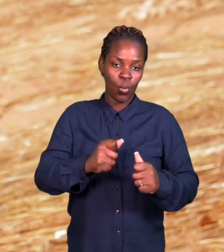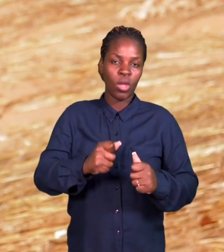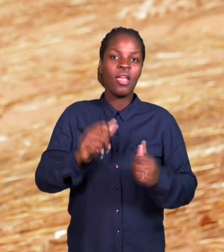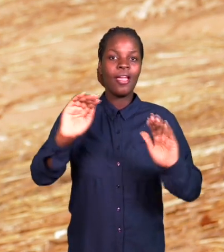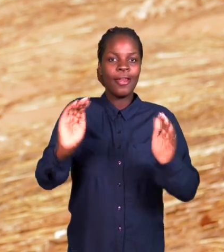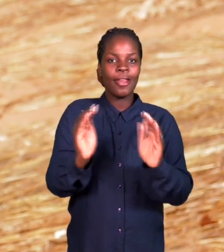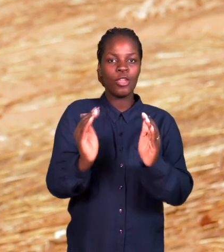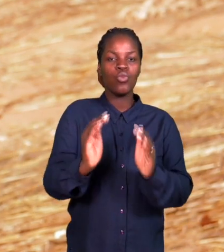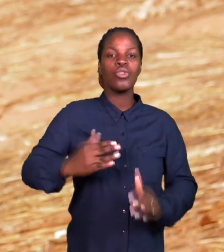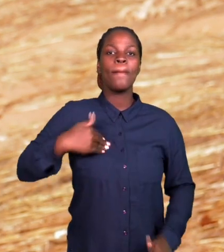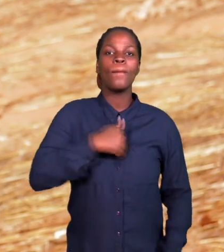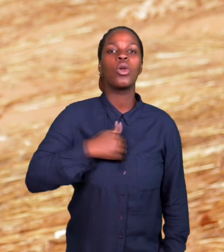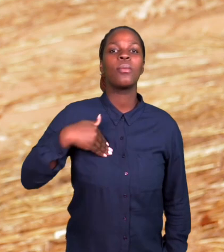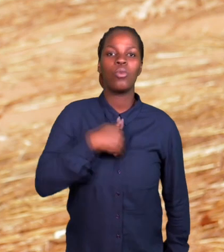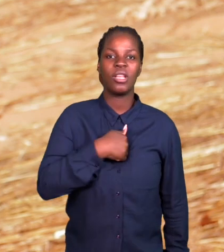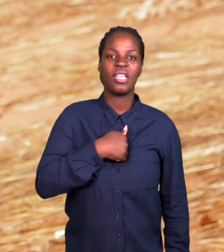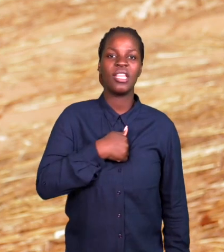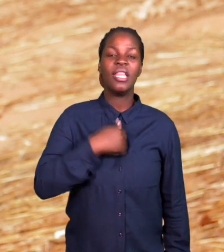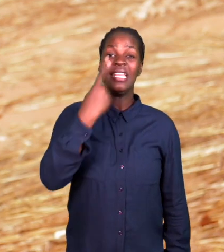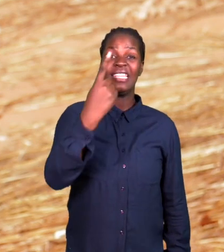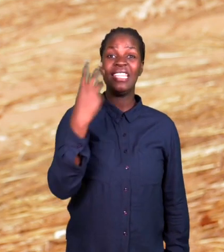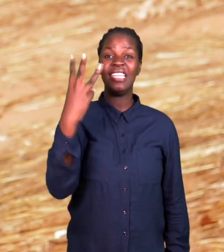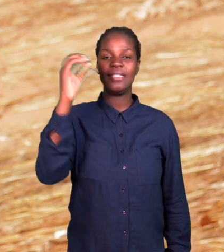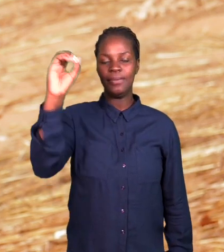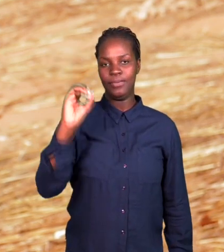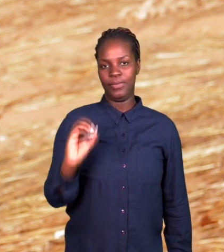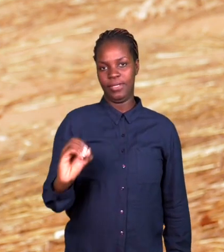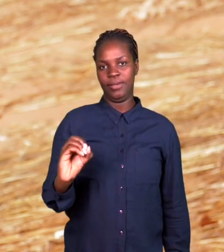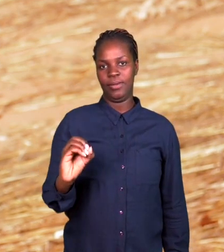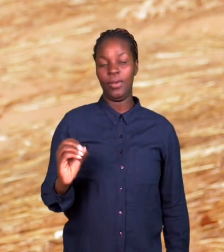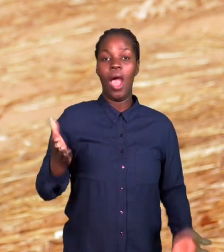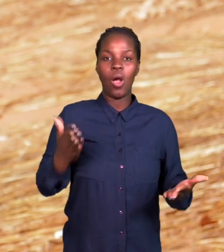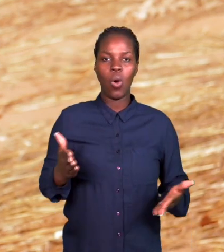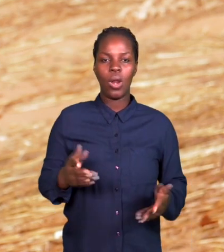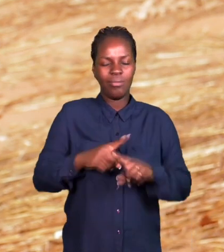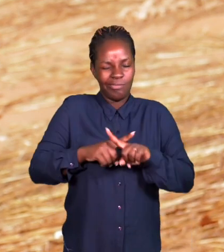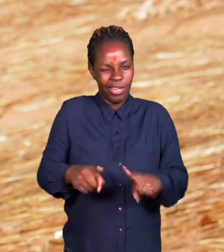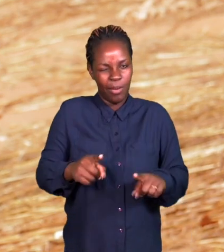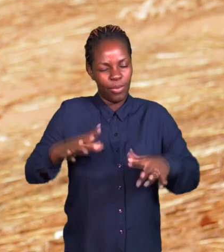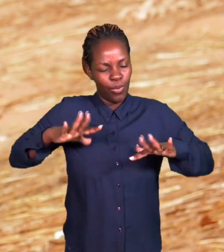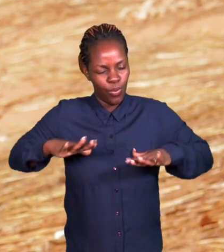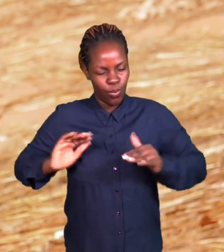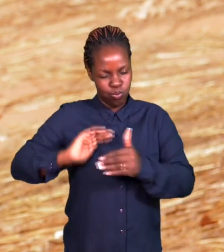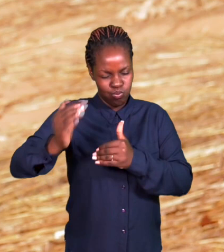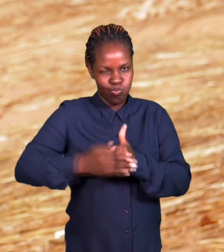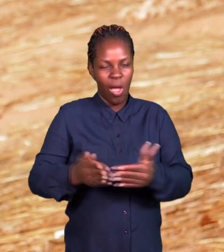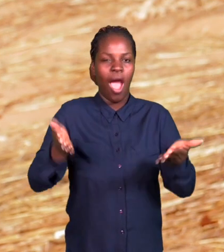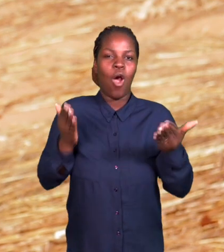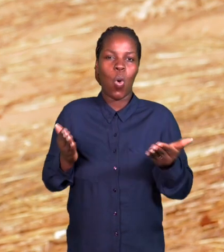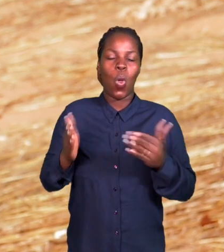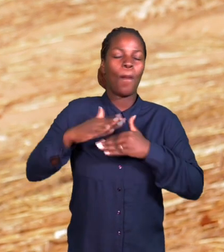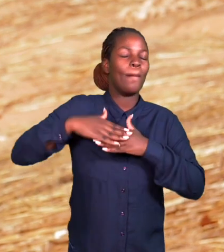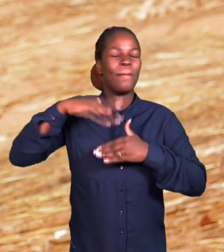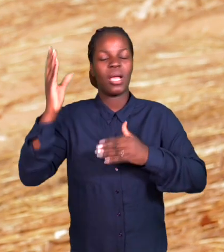das mortes em crianças com menos de 5 anos de idade em todo o mundo por causas preveníveis. Vamos a um rápido intervalo